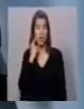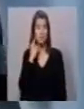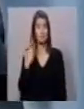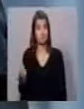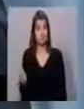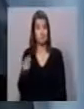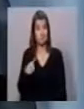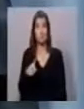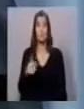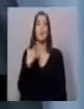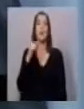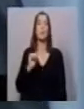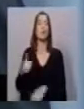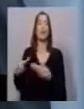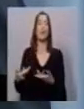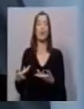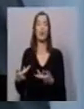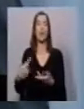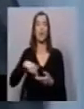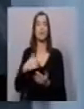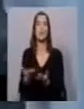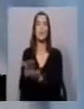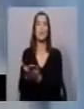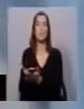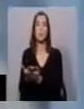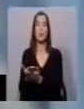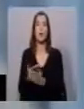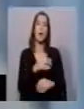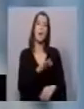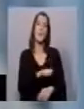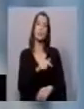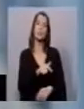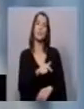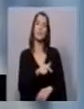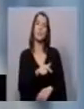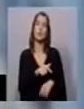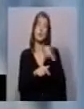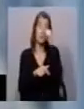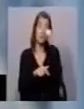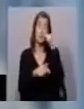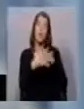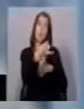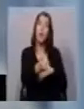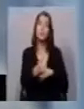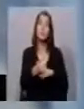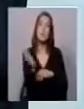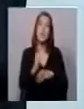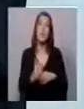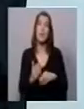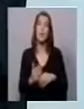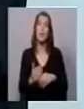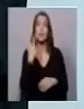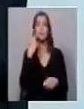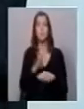composições já não é possível que a nossa proposta seja considerada, mas é para as próximas que entretanto vêm. Por exemplo, nós temos a